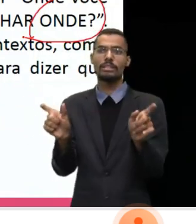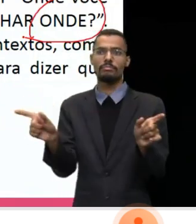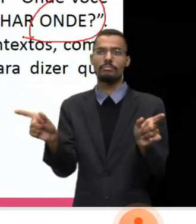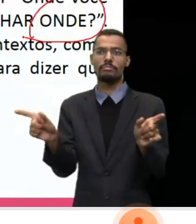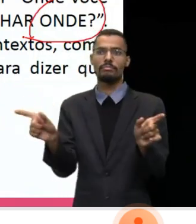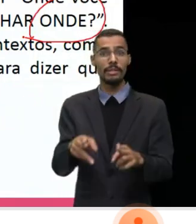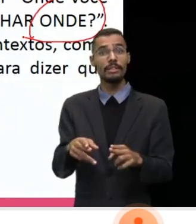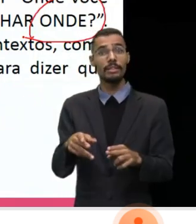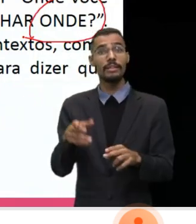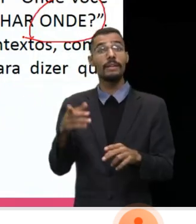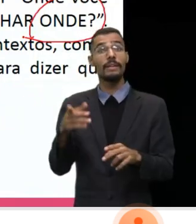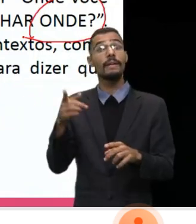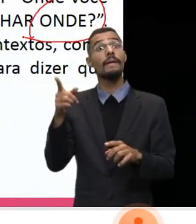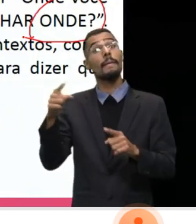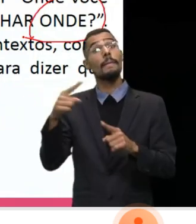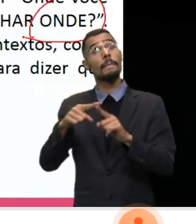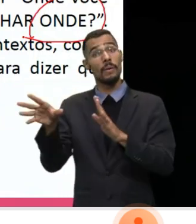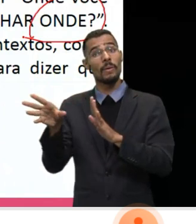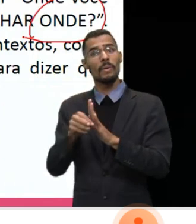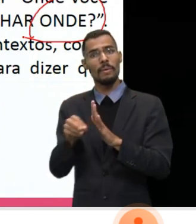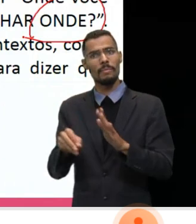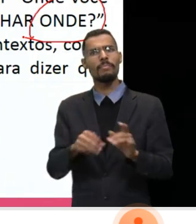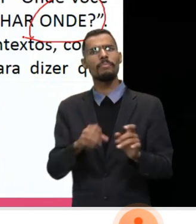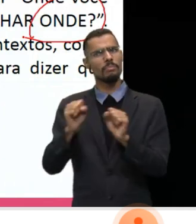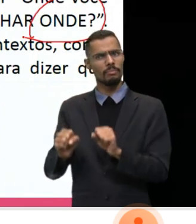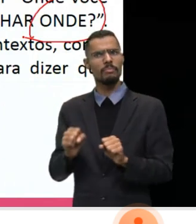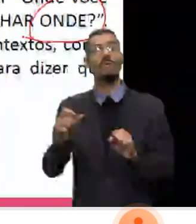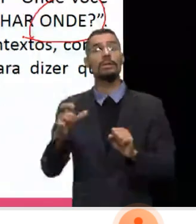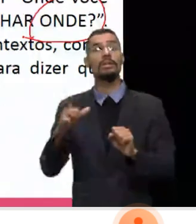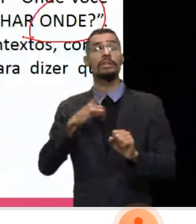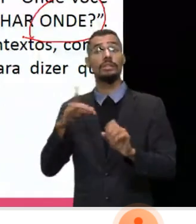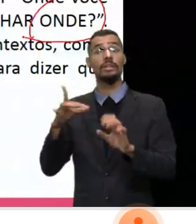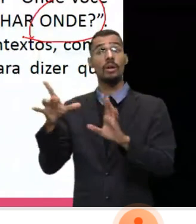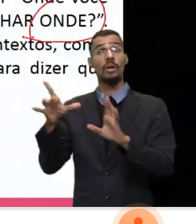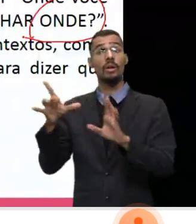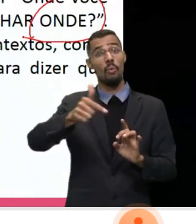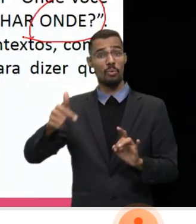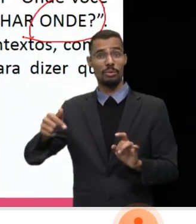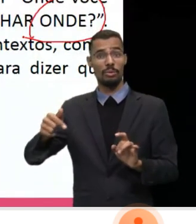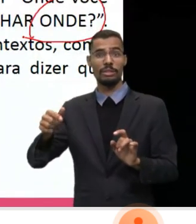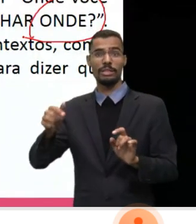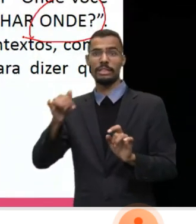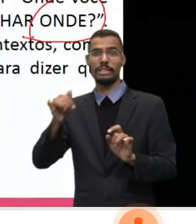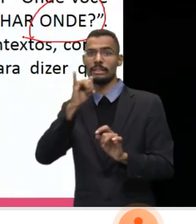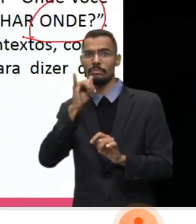Mas as cópias, elas podem ser vistas em outros contextos como